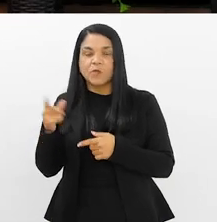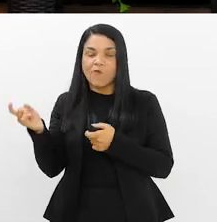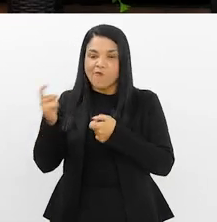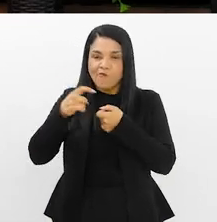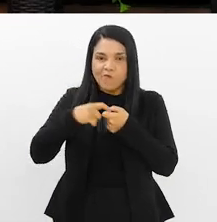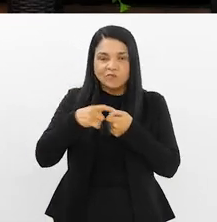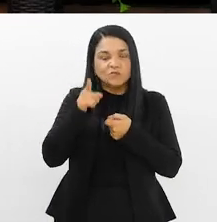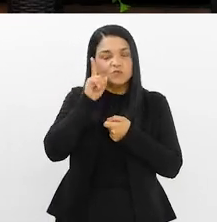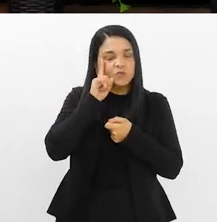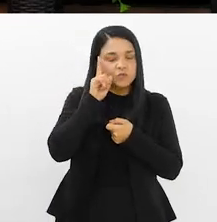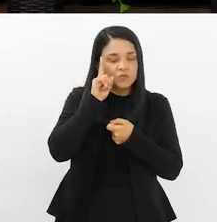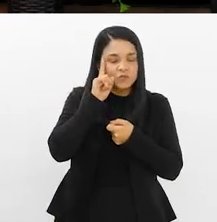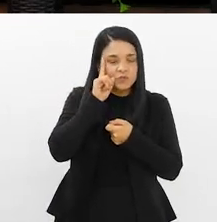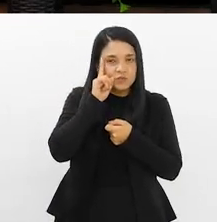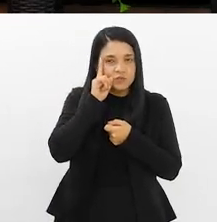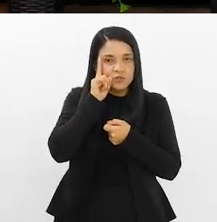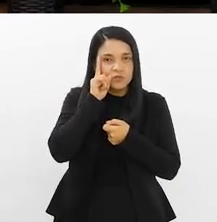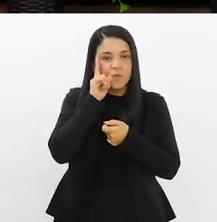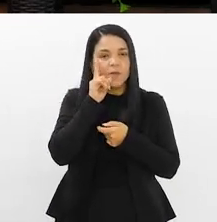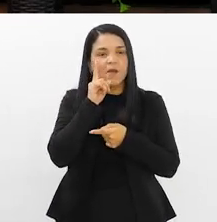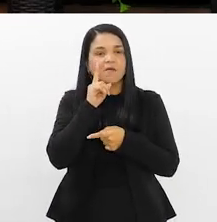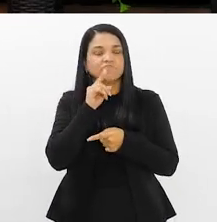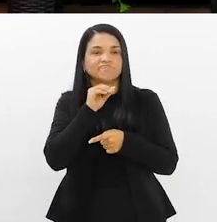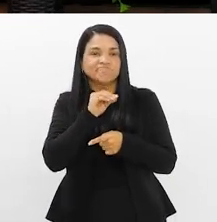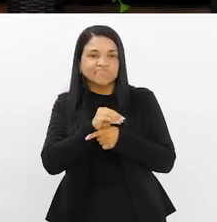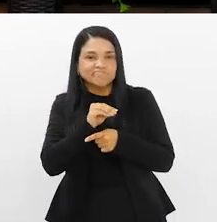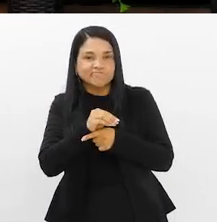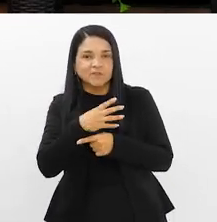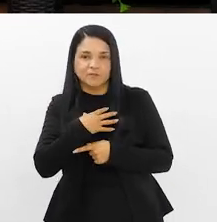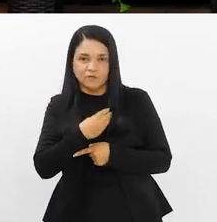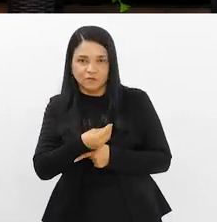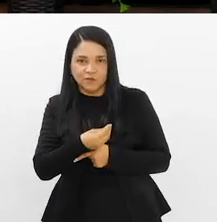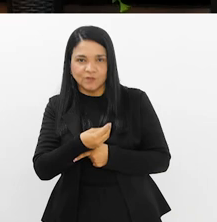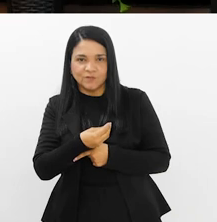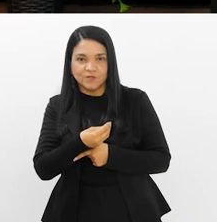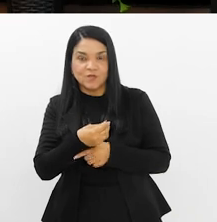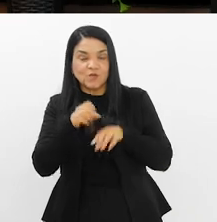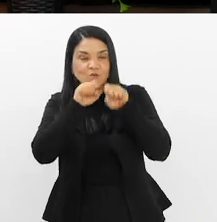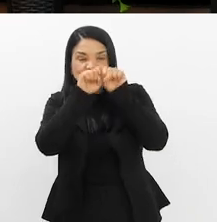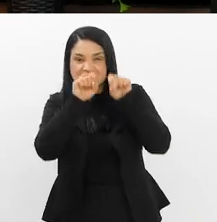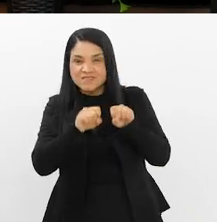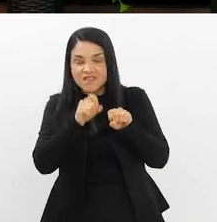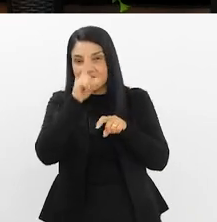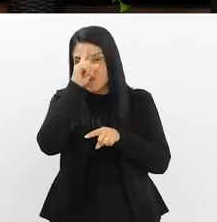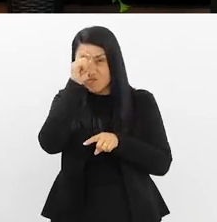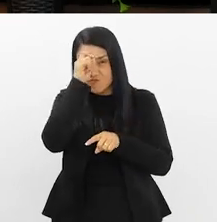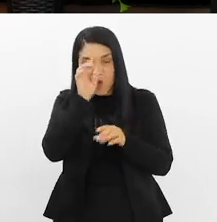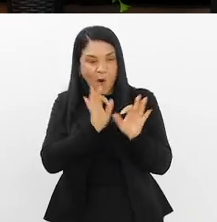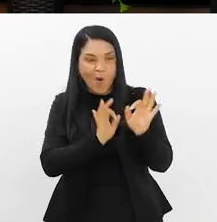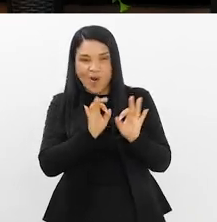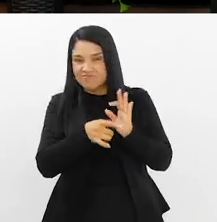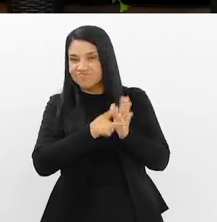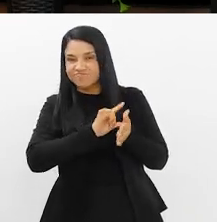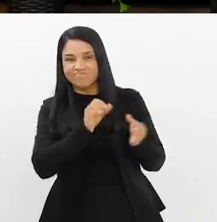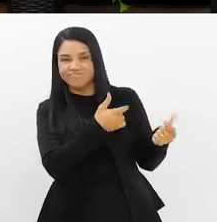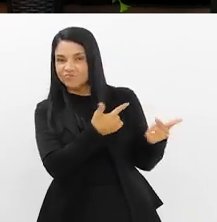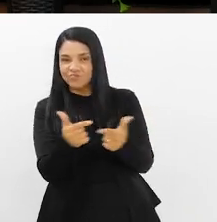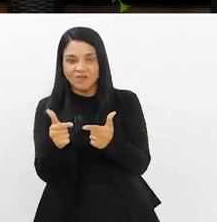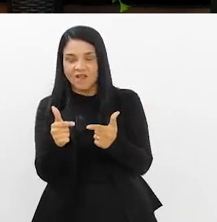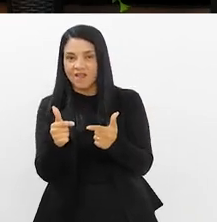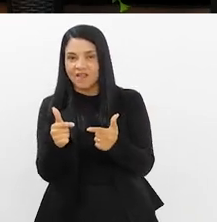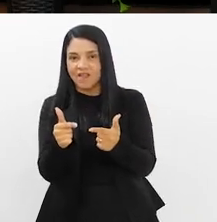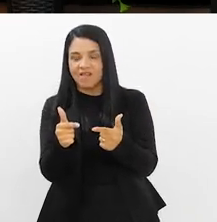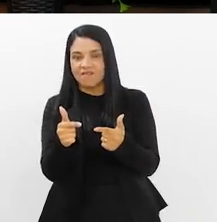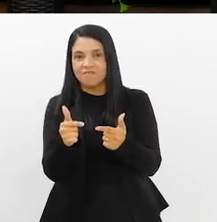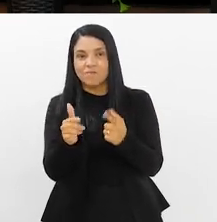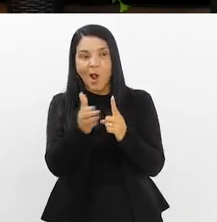eu retornava à maternidade para passar o dia com eles. Um sistema também que não está preparado e organizado, né,